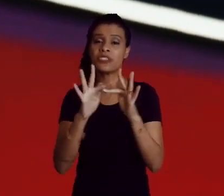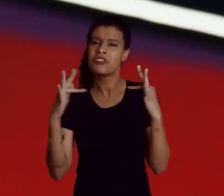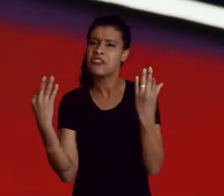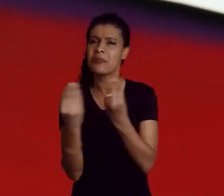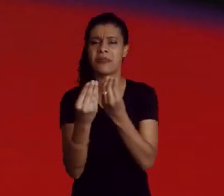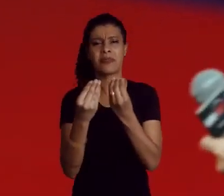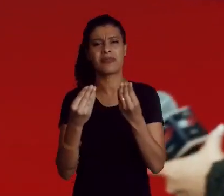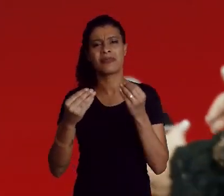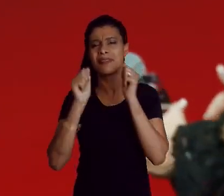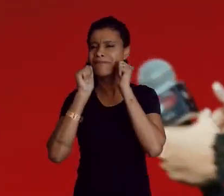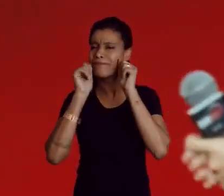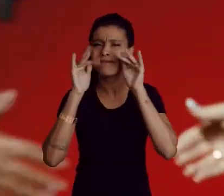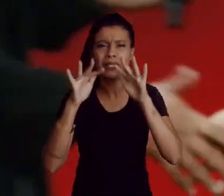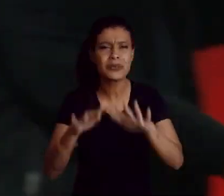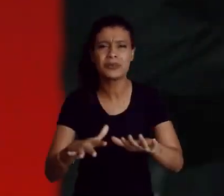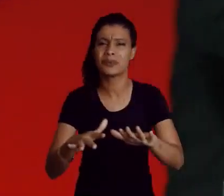Amém. Uau.